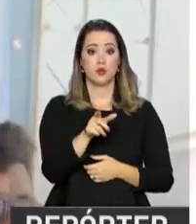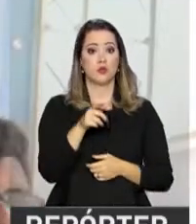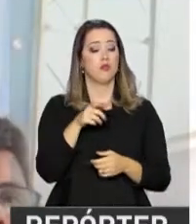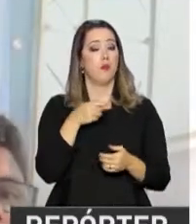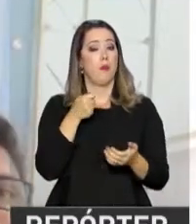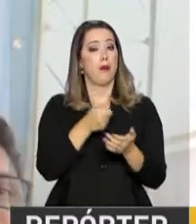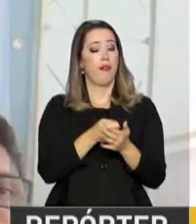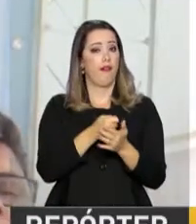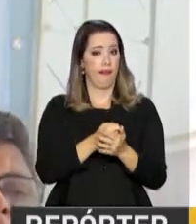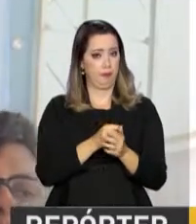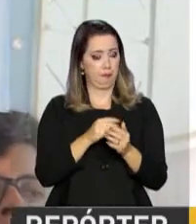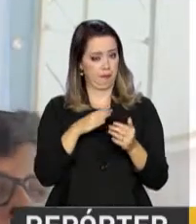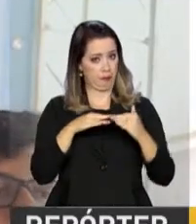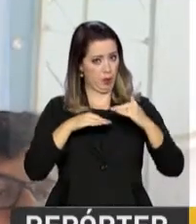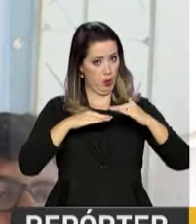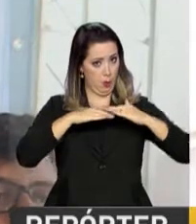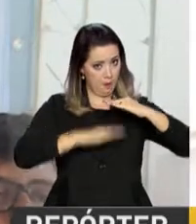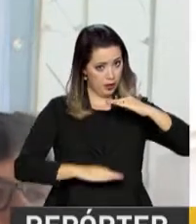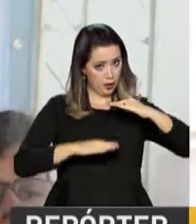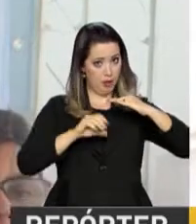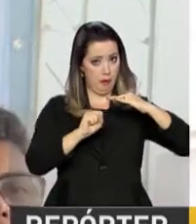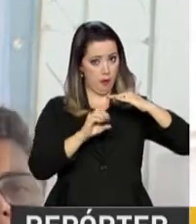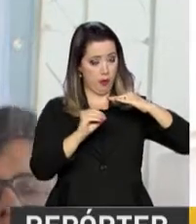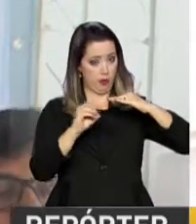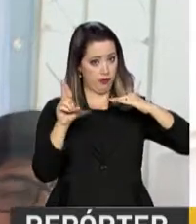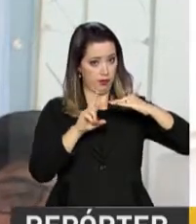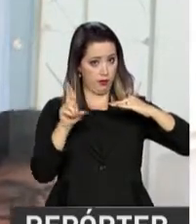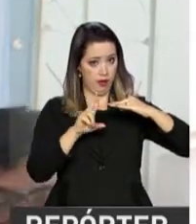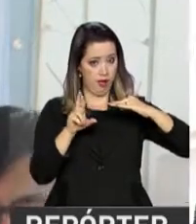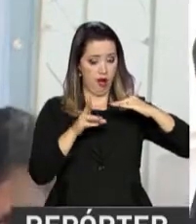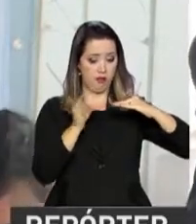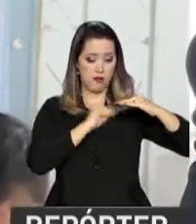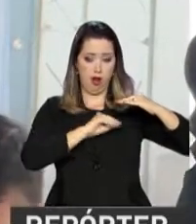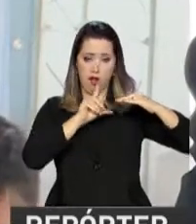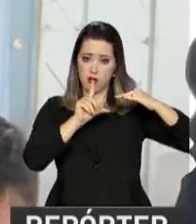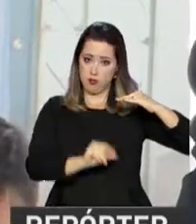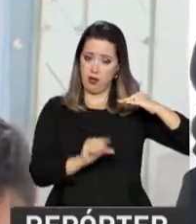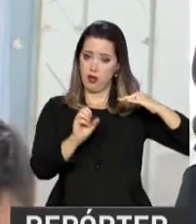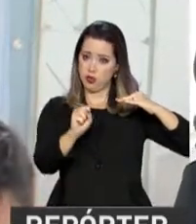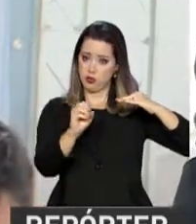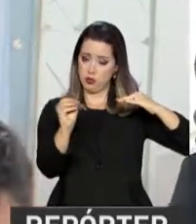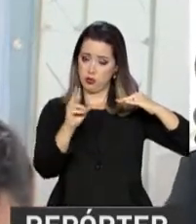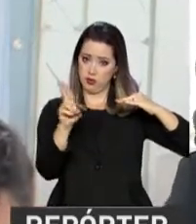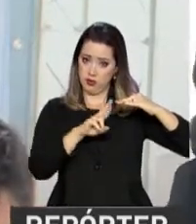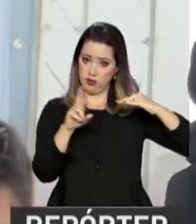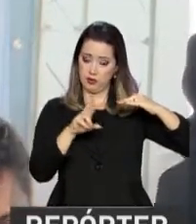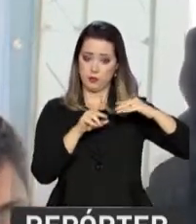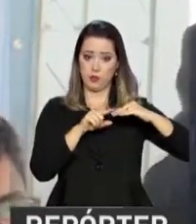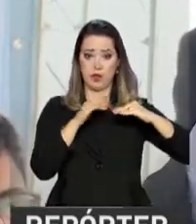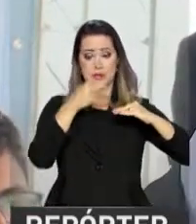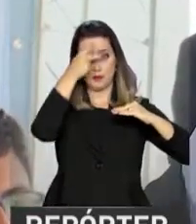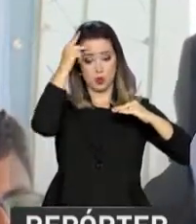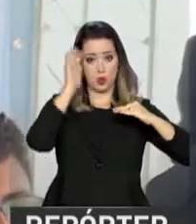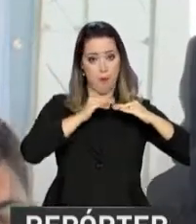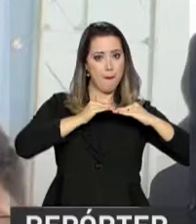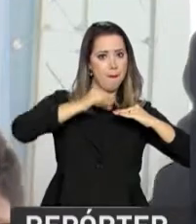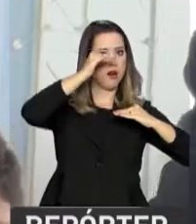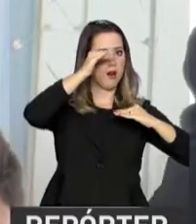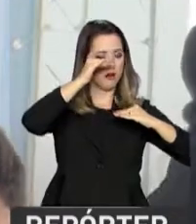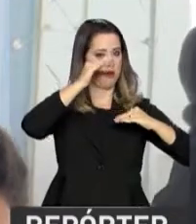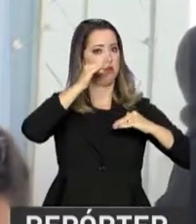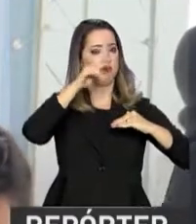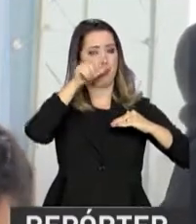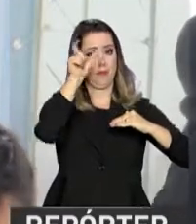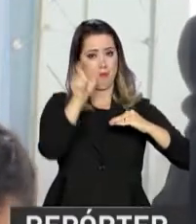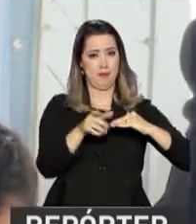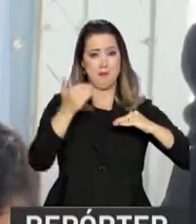mínimo, R$ 80,00. Aquelas que ganham menos vão pagar R$ 80,00. E quem ganha mais, quem